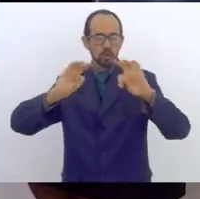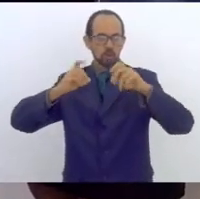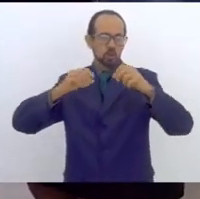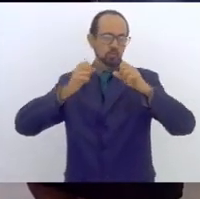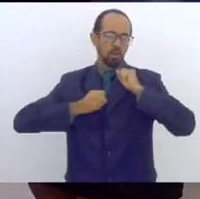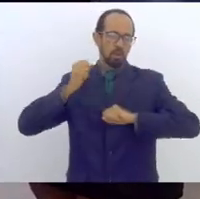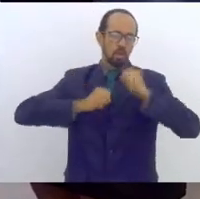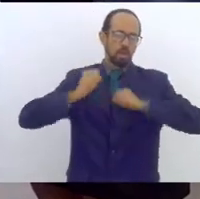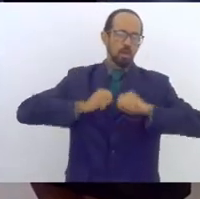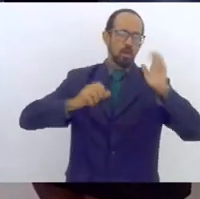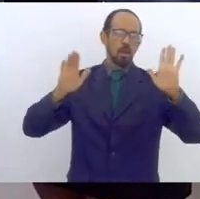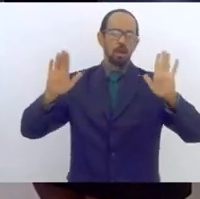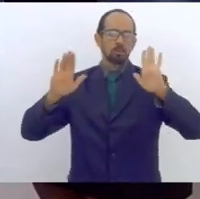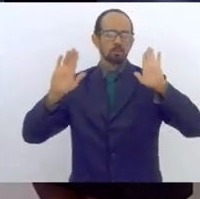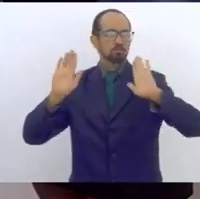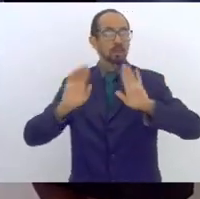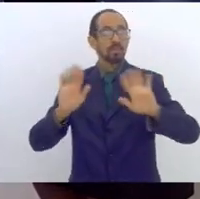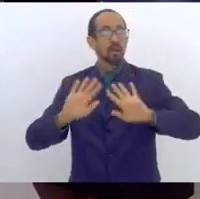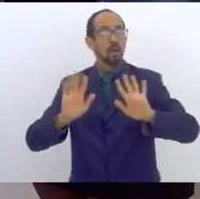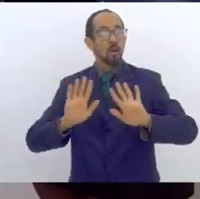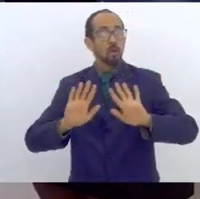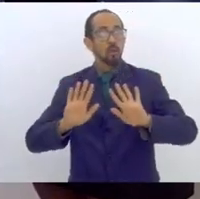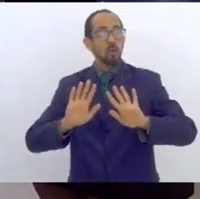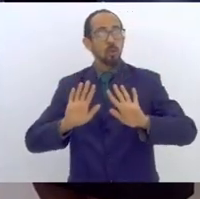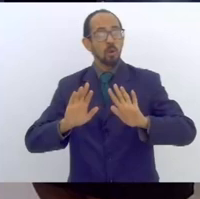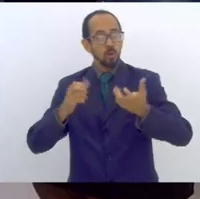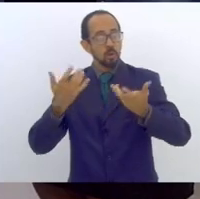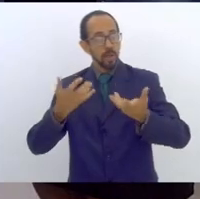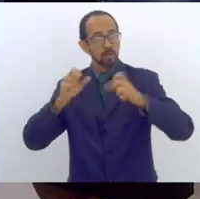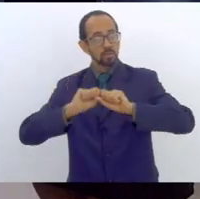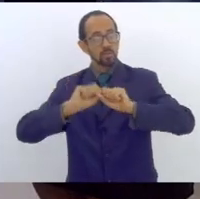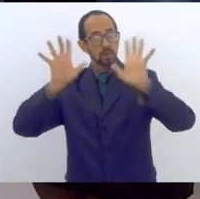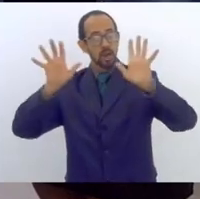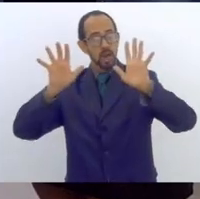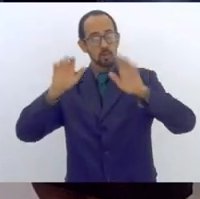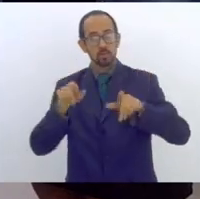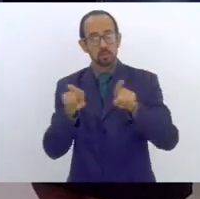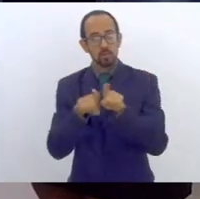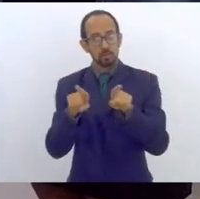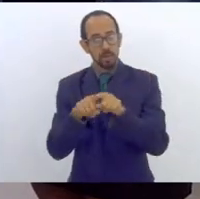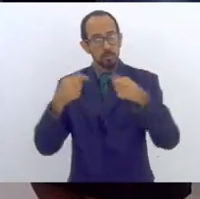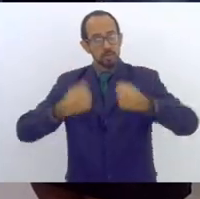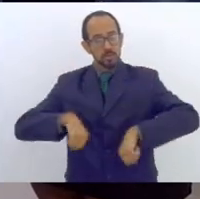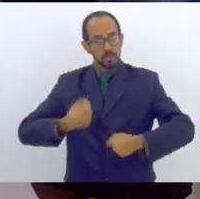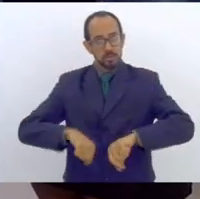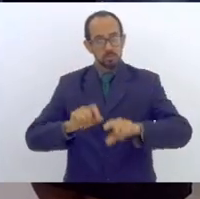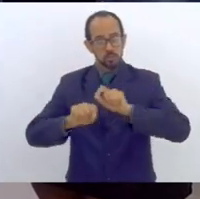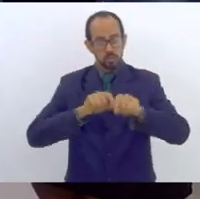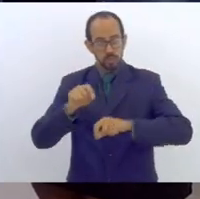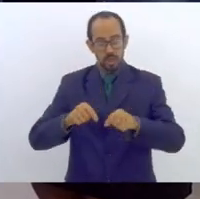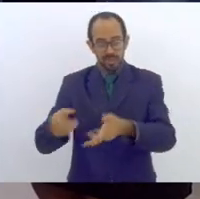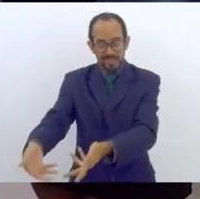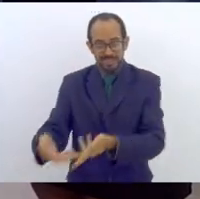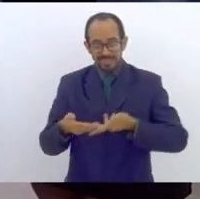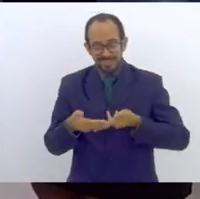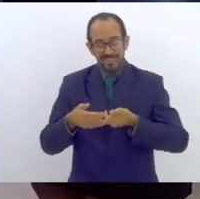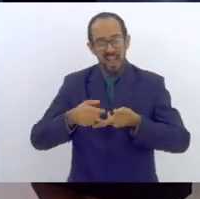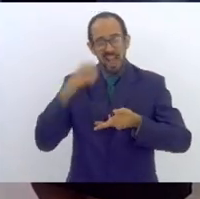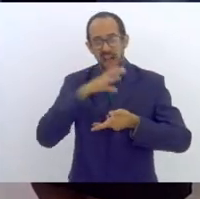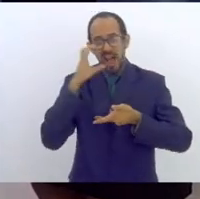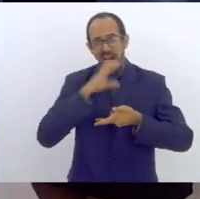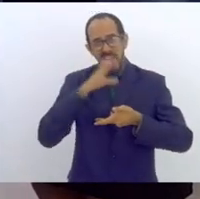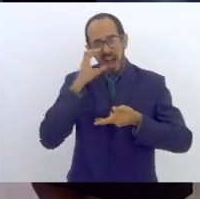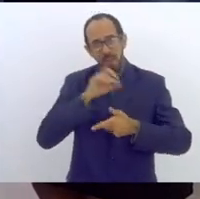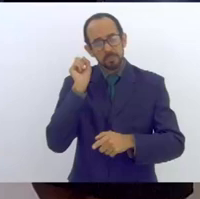não tá isso que eu queria deixar claro e precisamos de que convoque e acelere o mais rápido